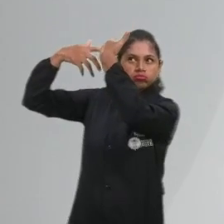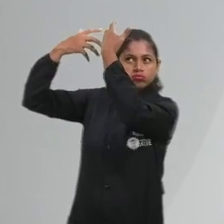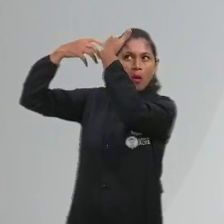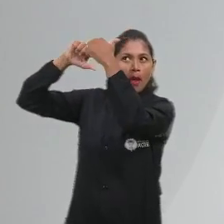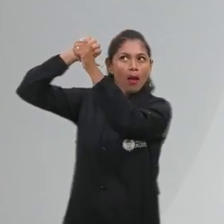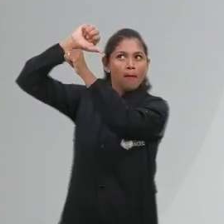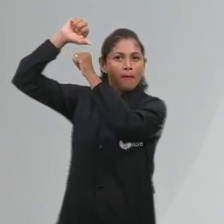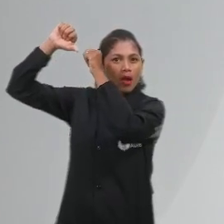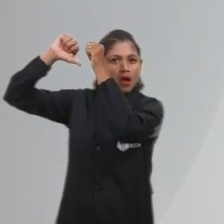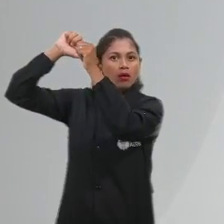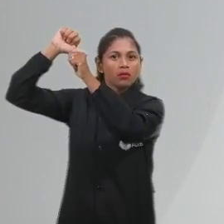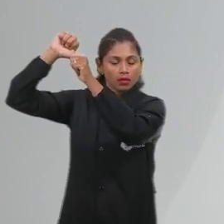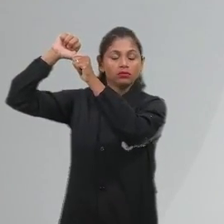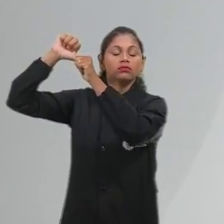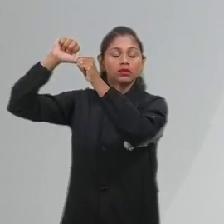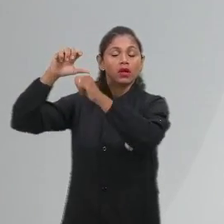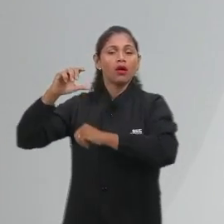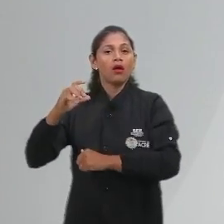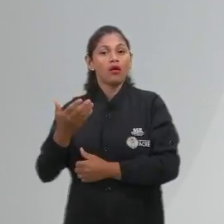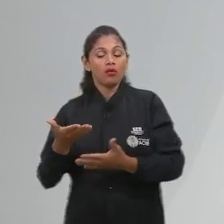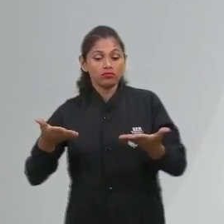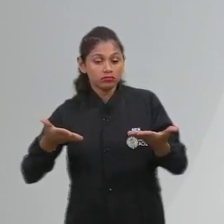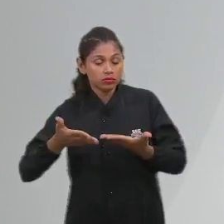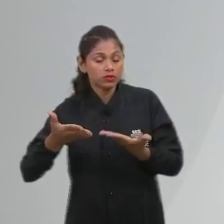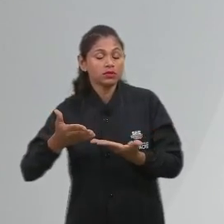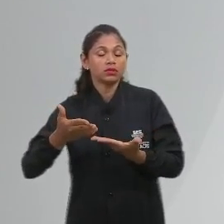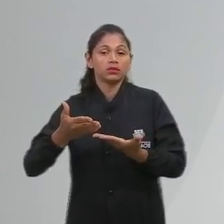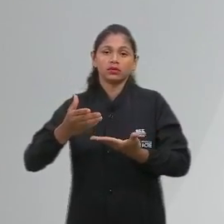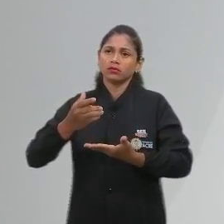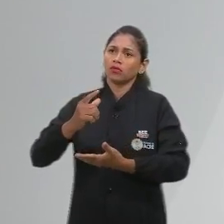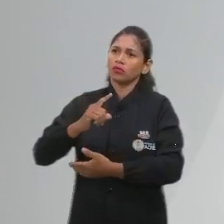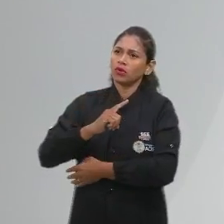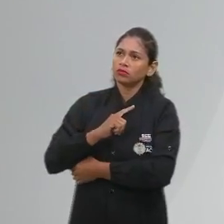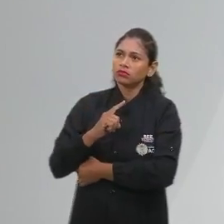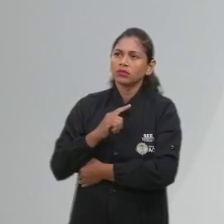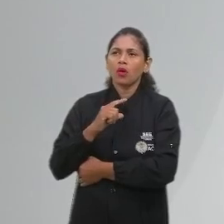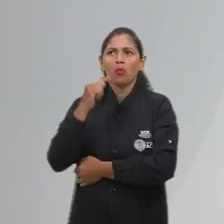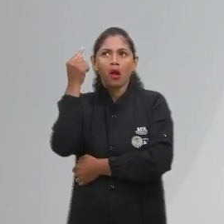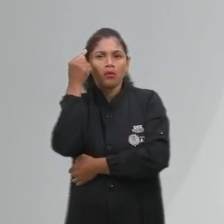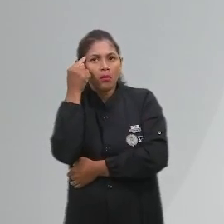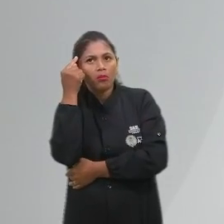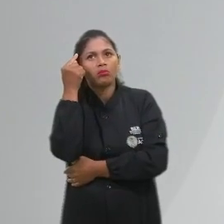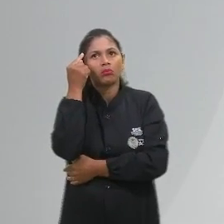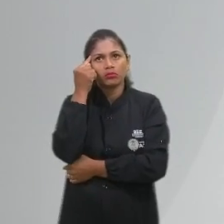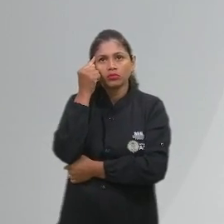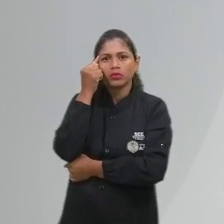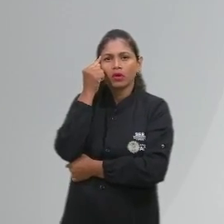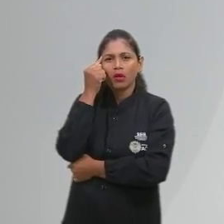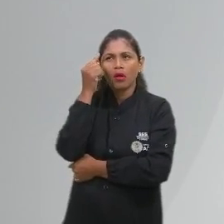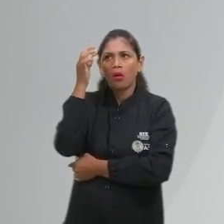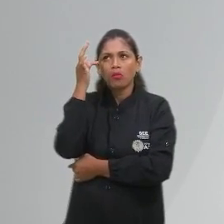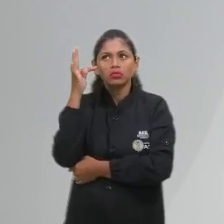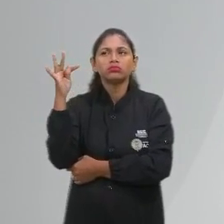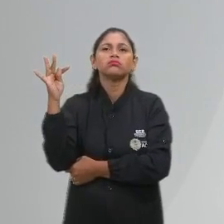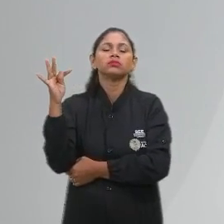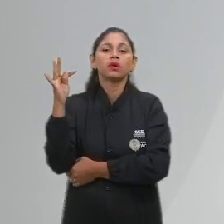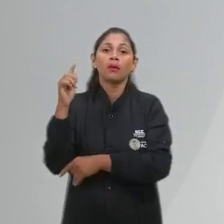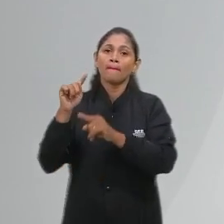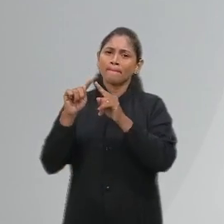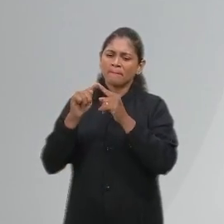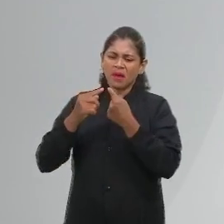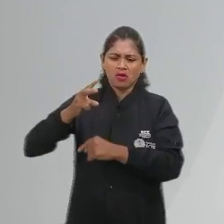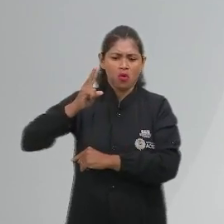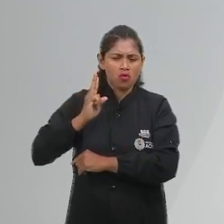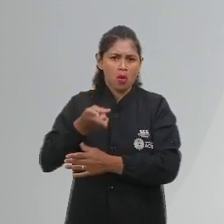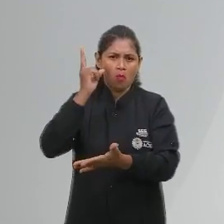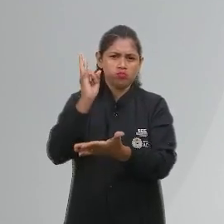hoje eu tenho uma teoria sociológica, essa teoria ela não vai explicar para todos sempre determinados